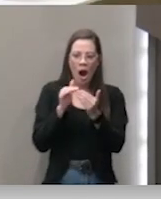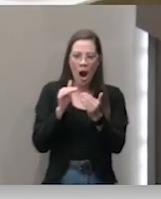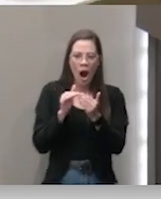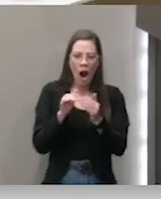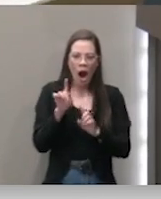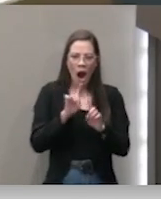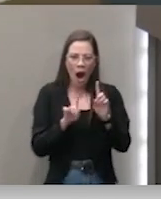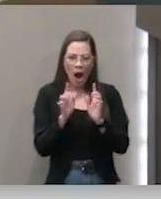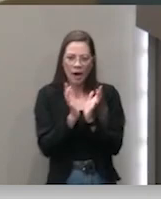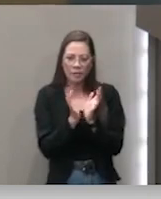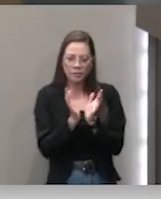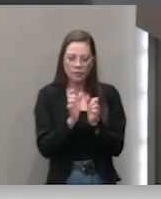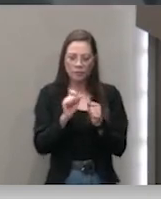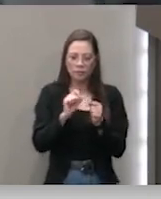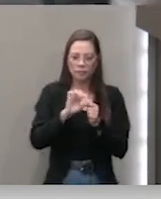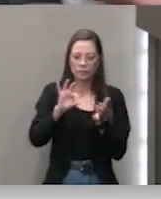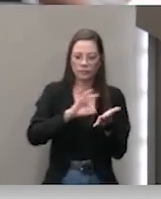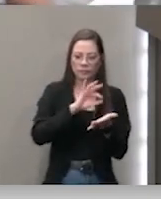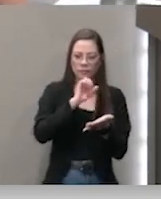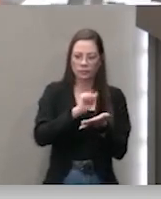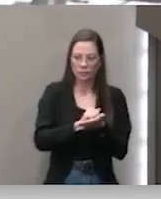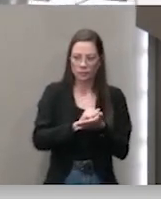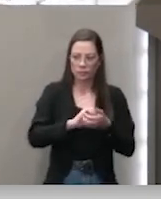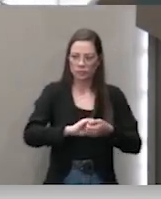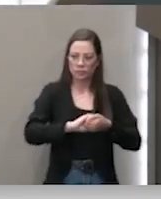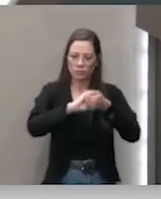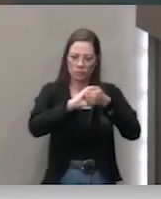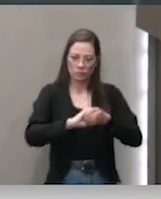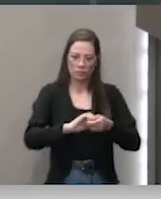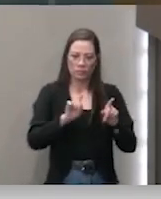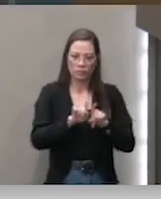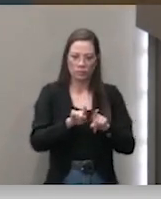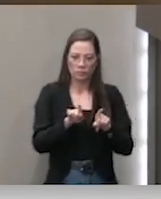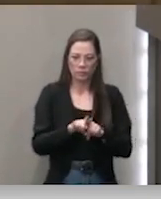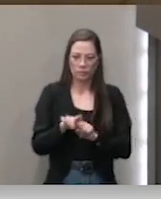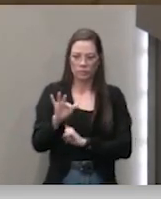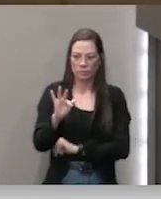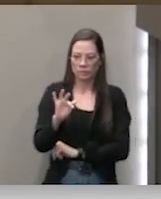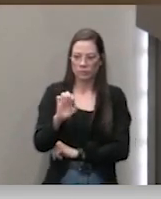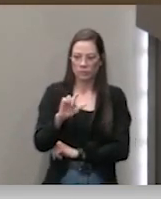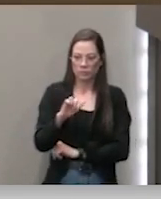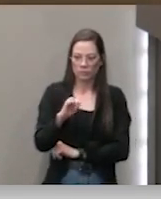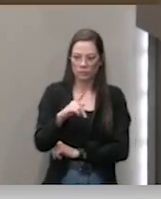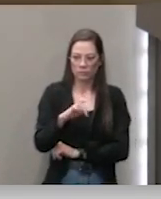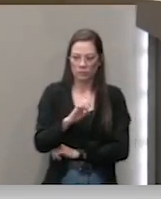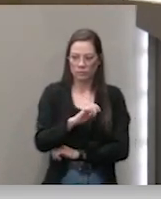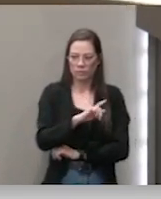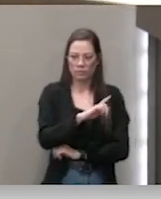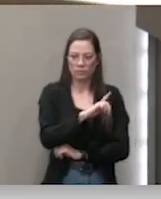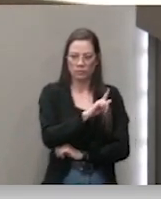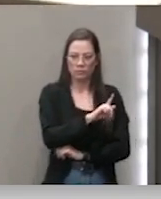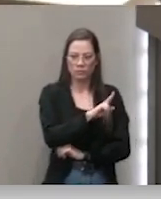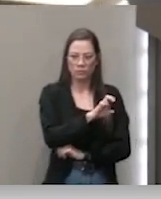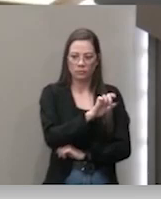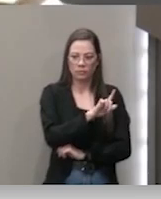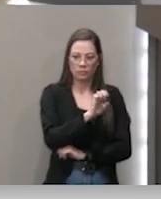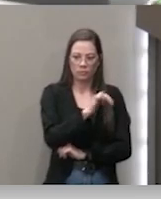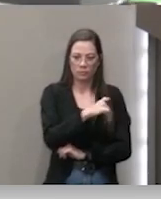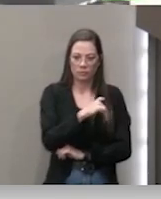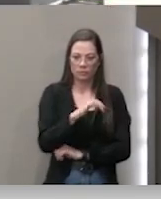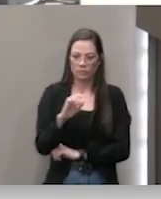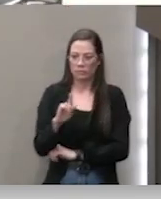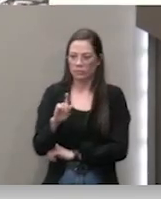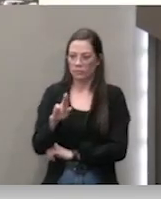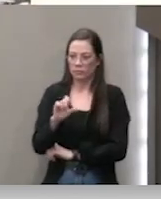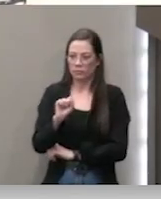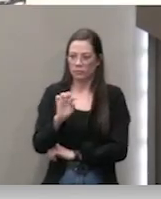Enquanto os colegas fazem as inscrições, gostaria de cumprimentar o Felipe, Guelin, o Gustavo, nossos amigos de Carazinho,